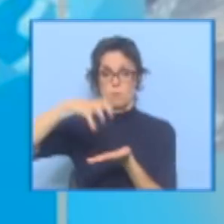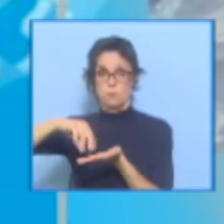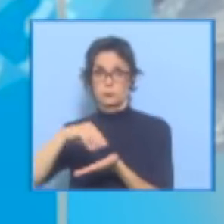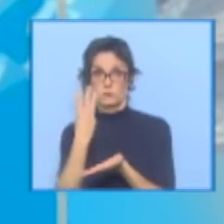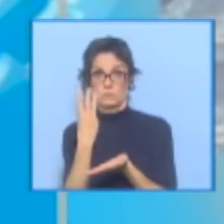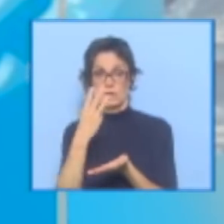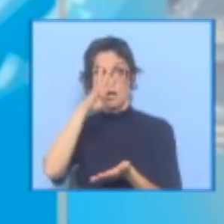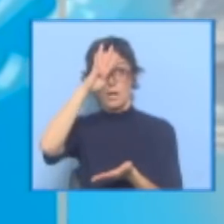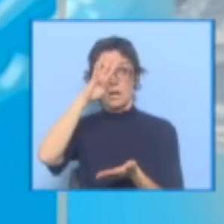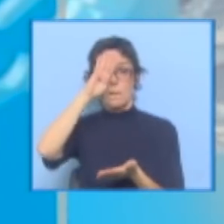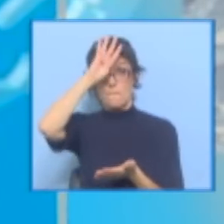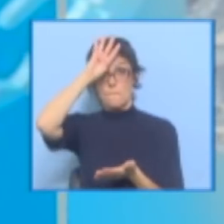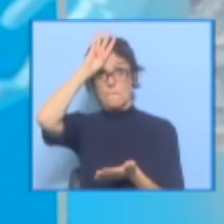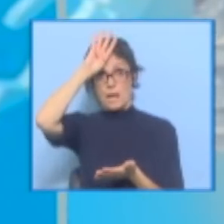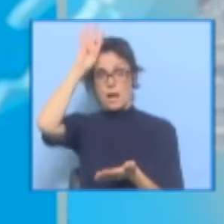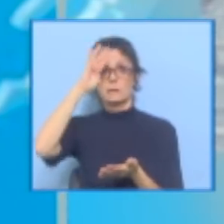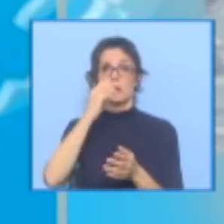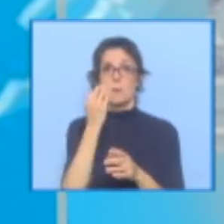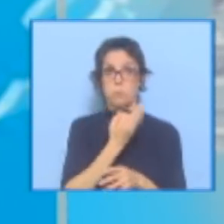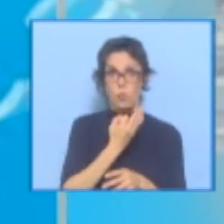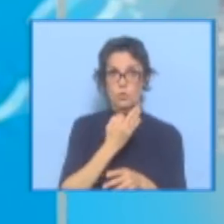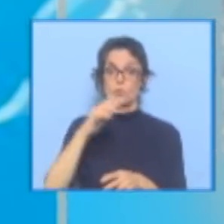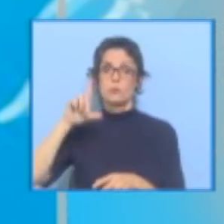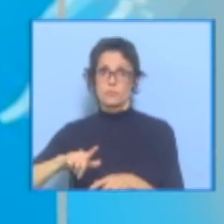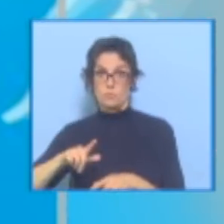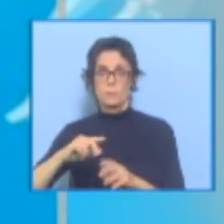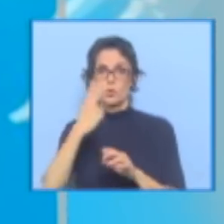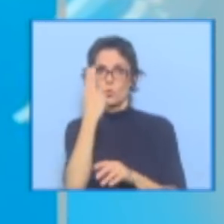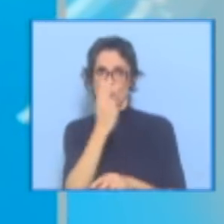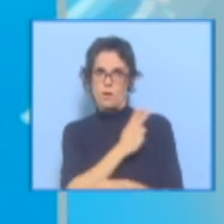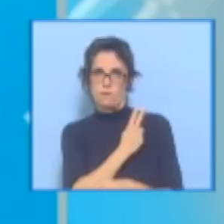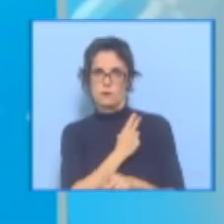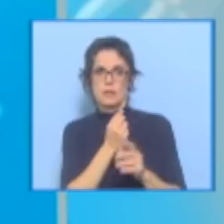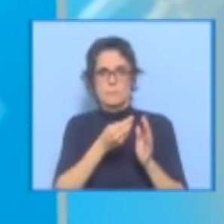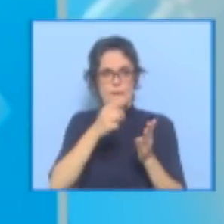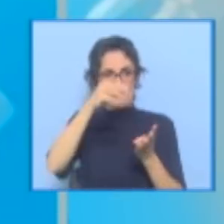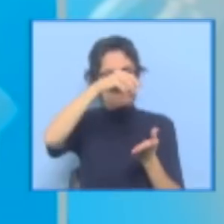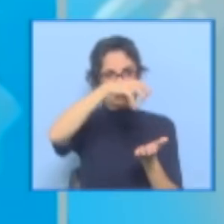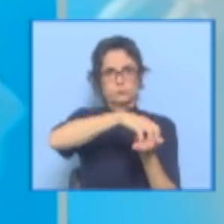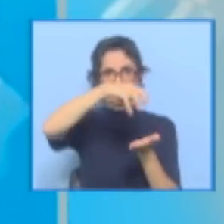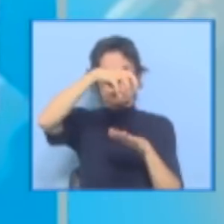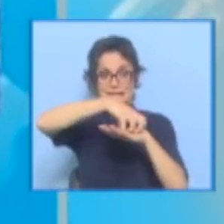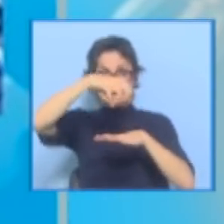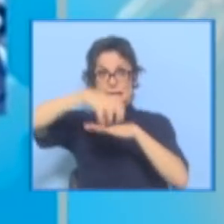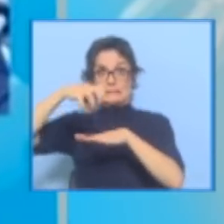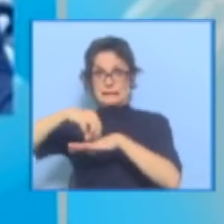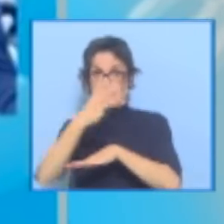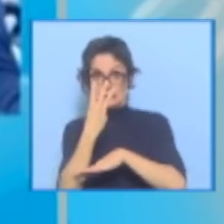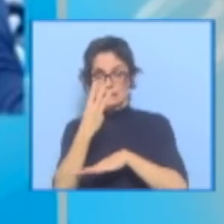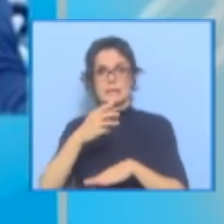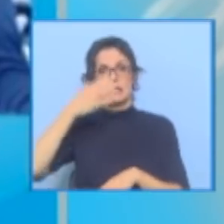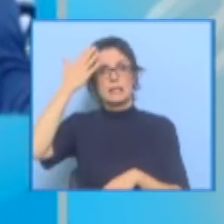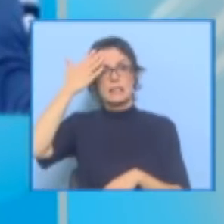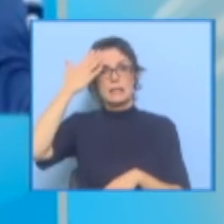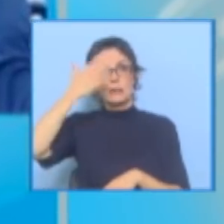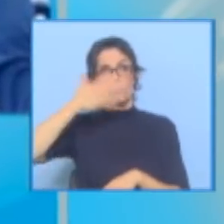polo de Lisboa. É uma só faculdade com 3 polos. Acho que é bom dizer isto. E o Dia Nacional vai rodando. É um ano em